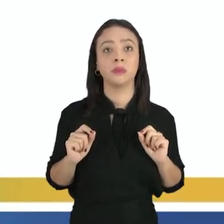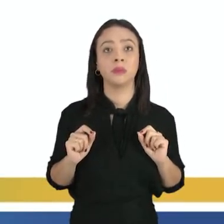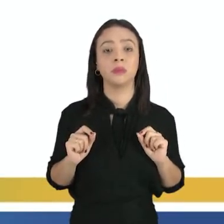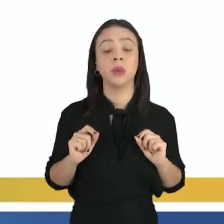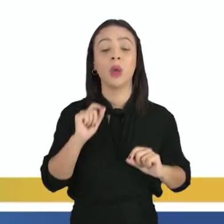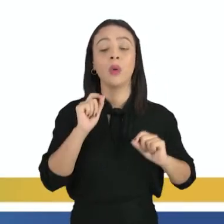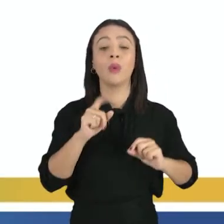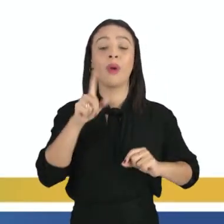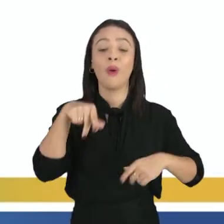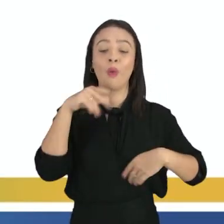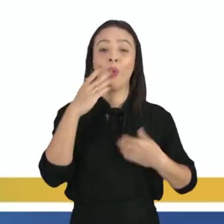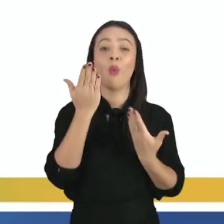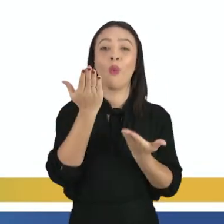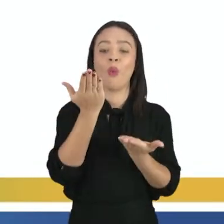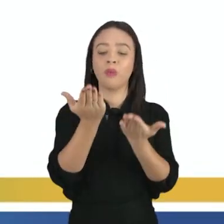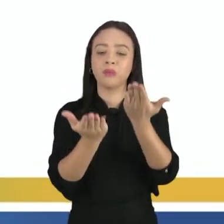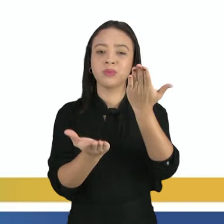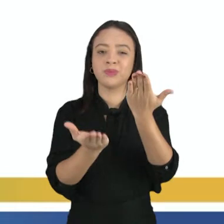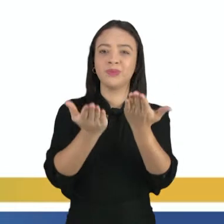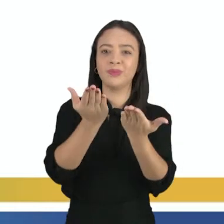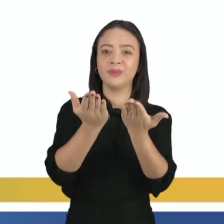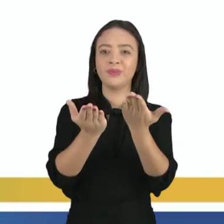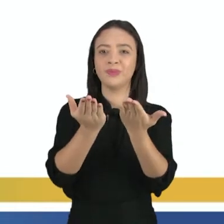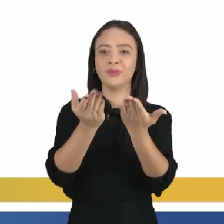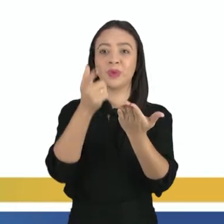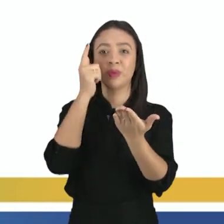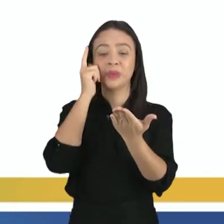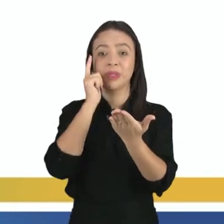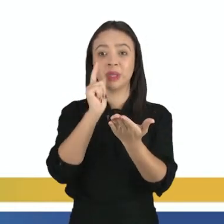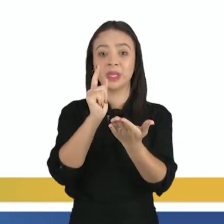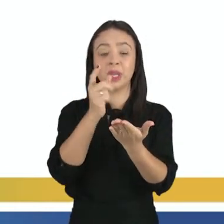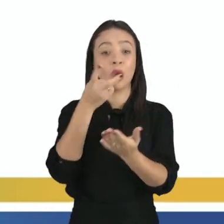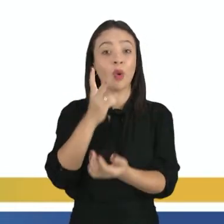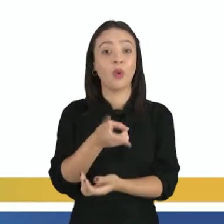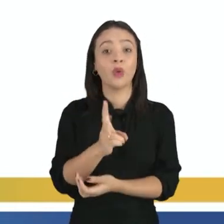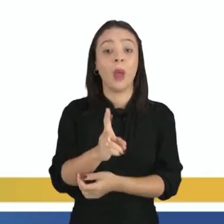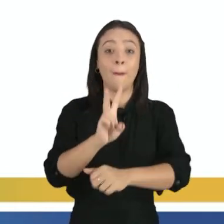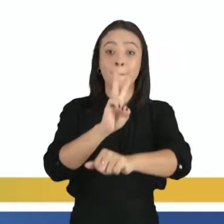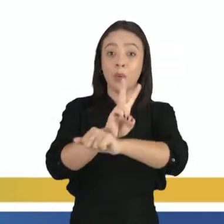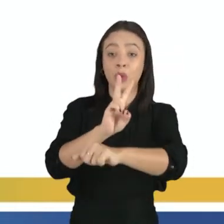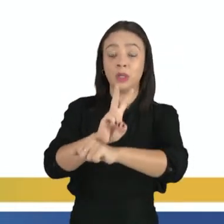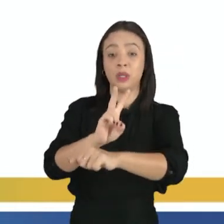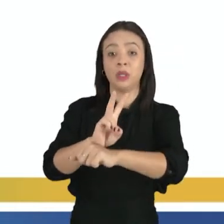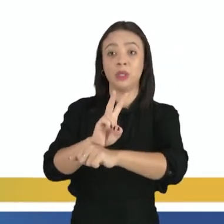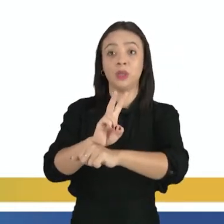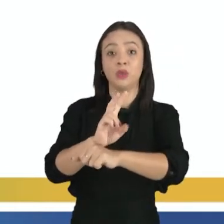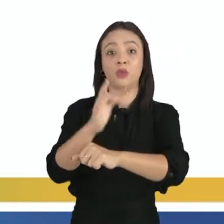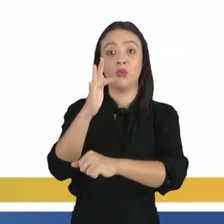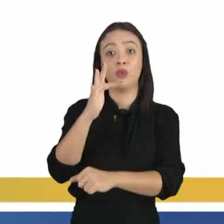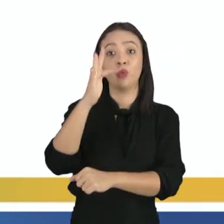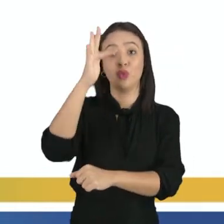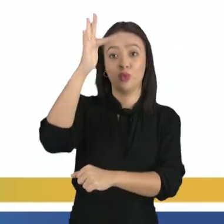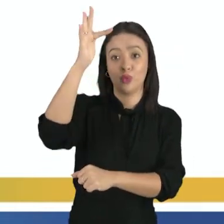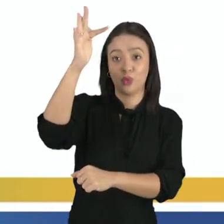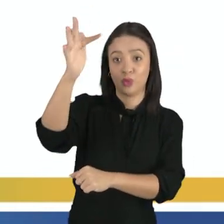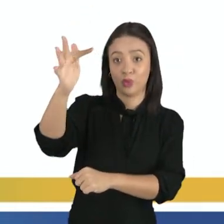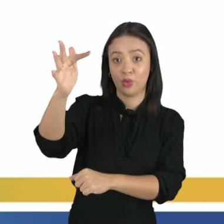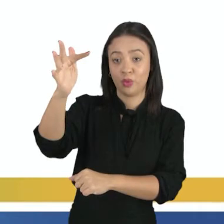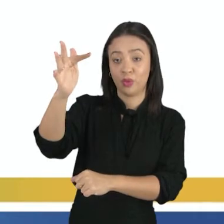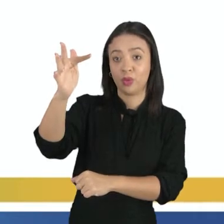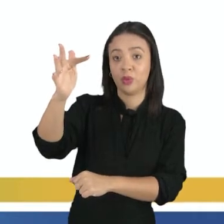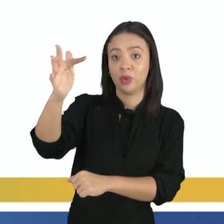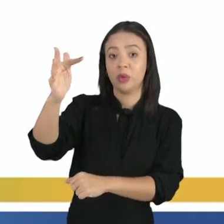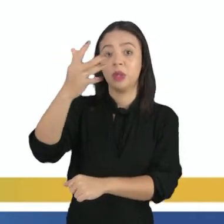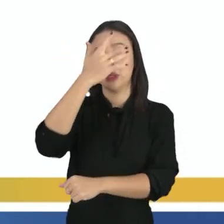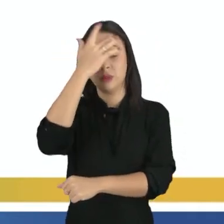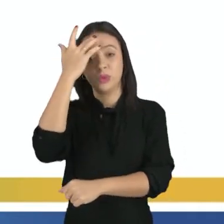o equilíbrio ali para suprir as necessidades da geração atual sem comprometer as necessidades da geração futura, né? E